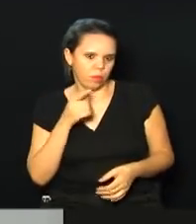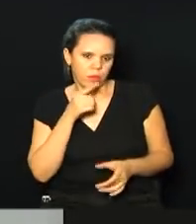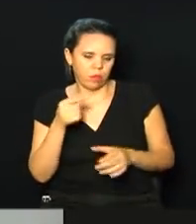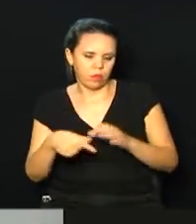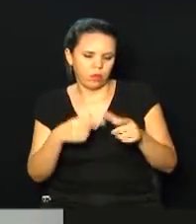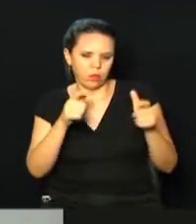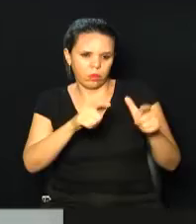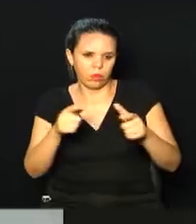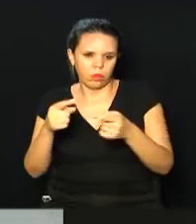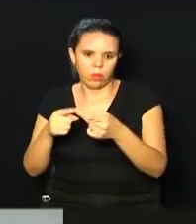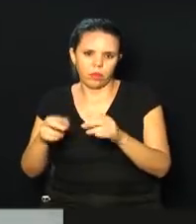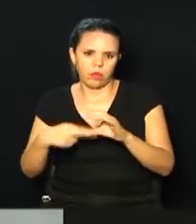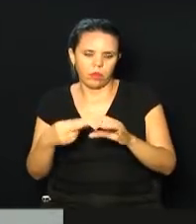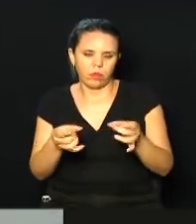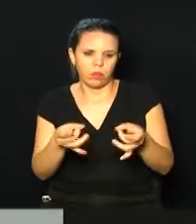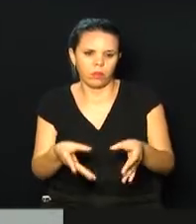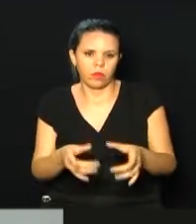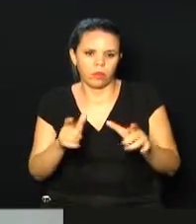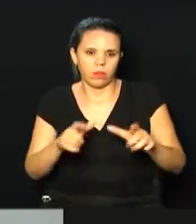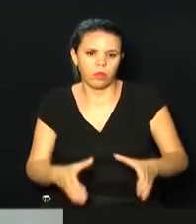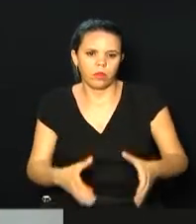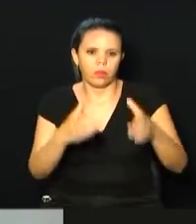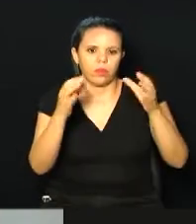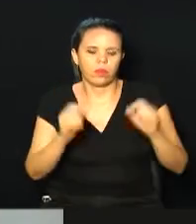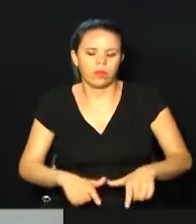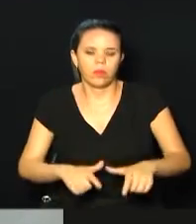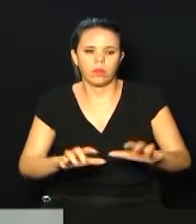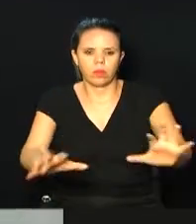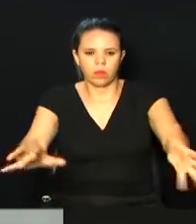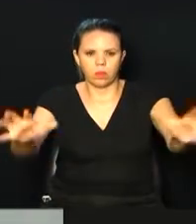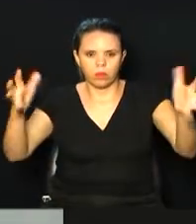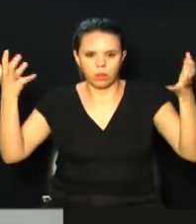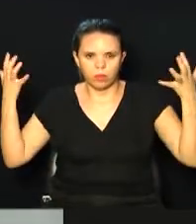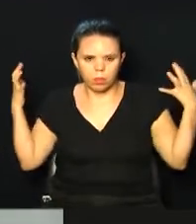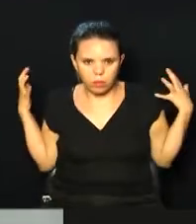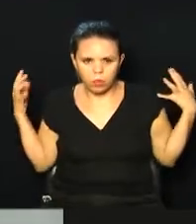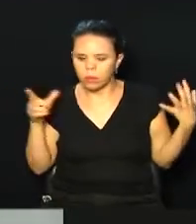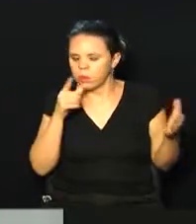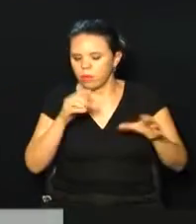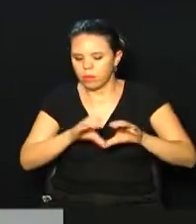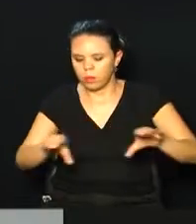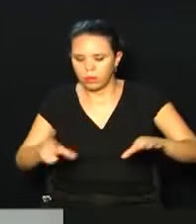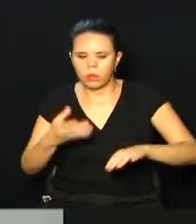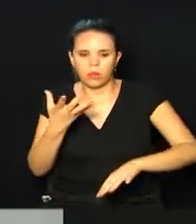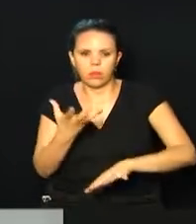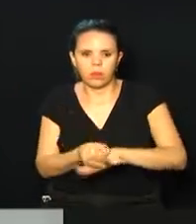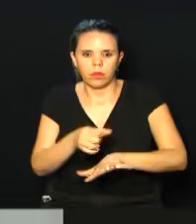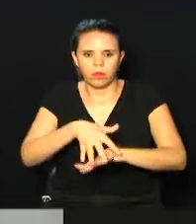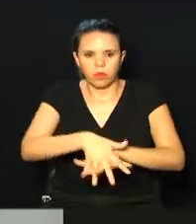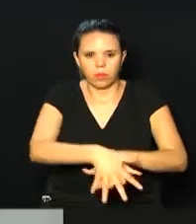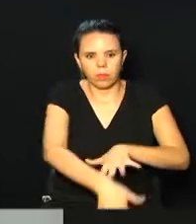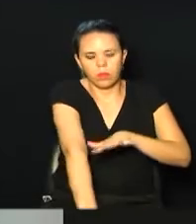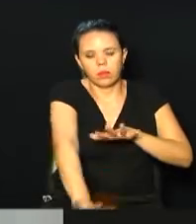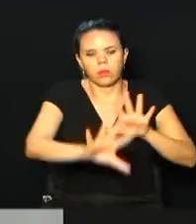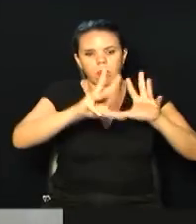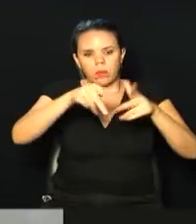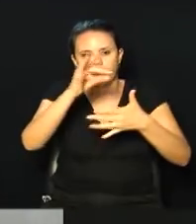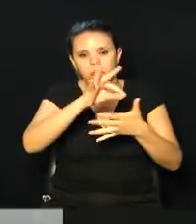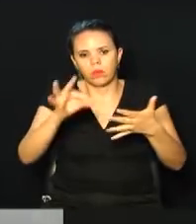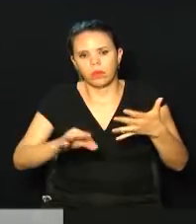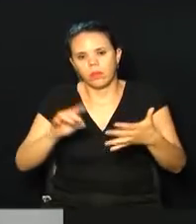adequada destinação, áreas verdes, drenagem, tudo